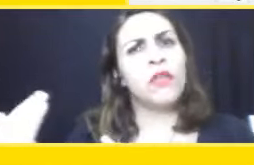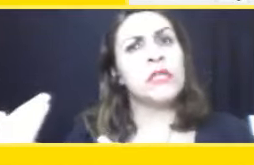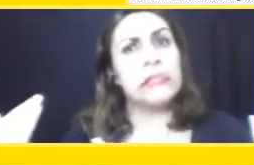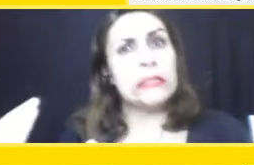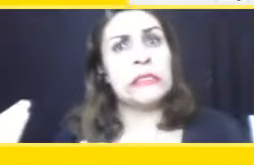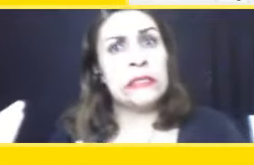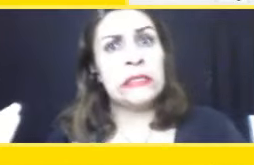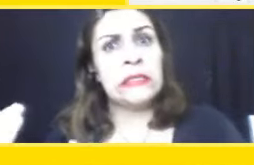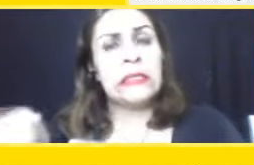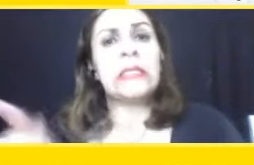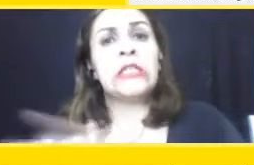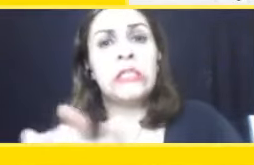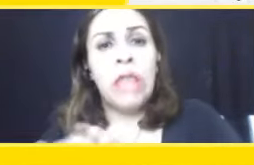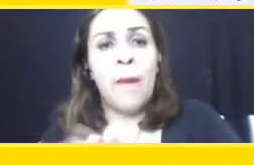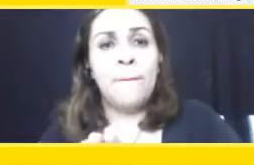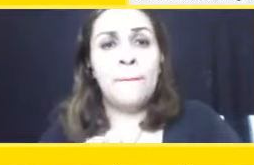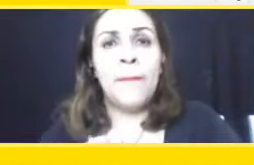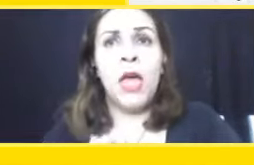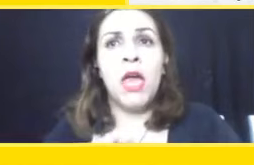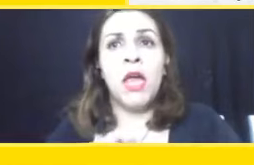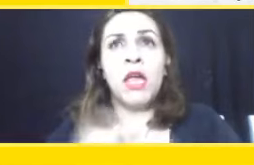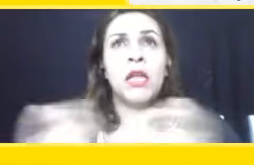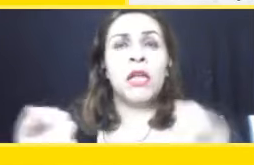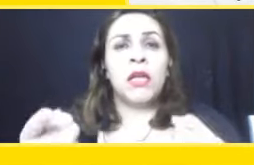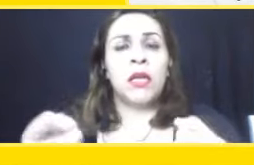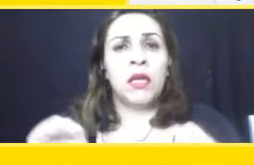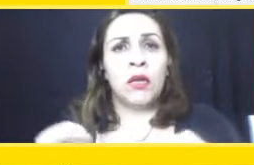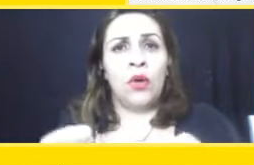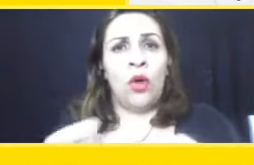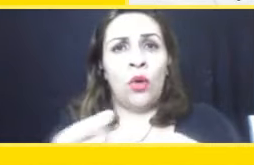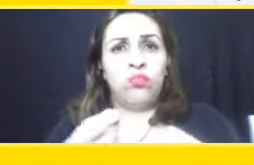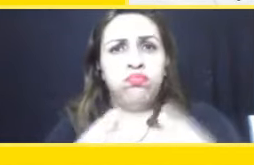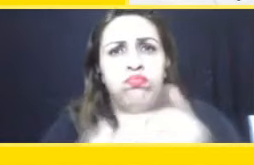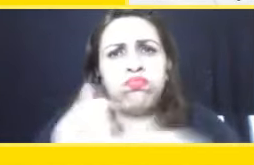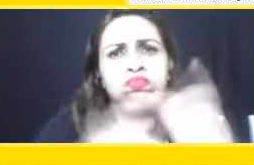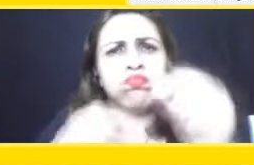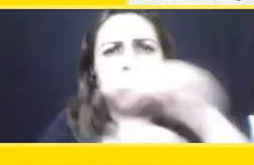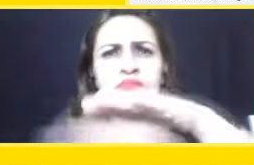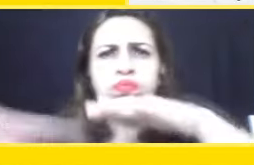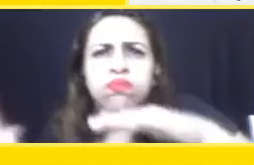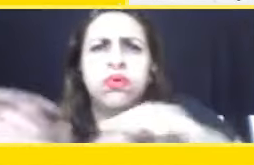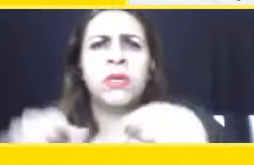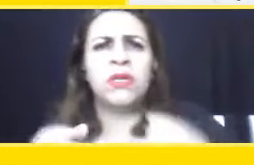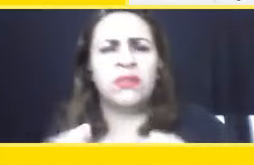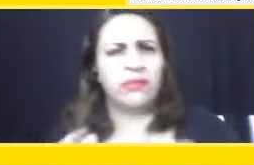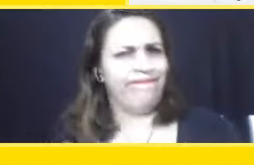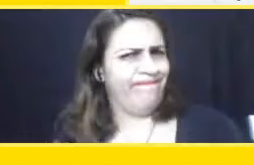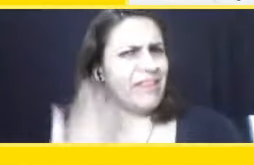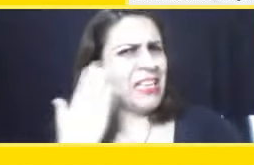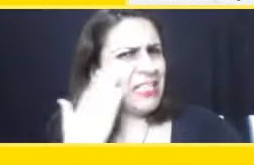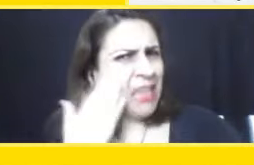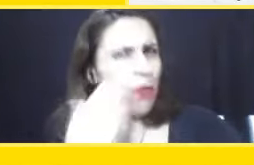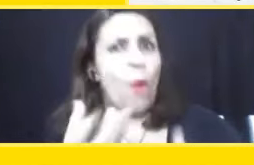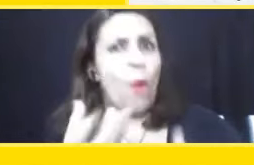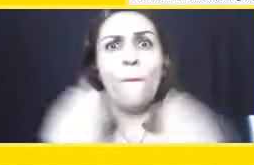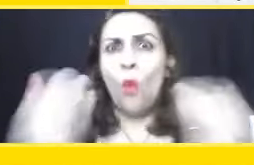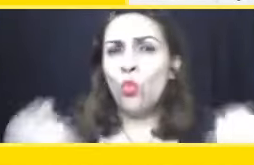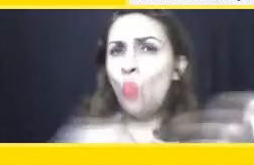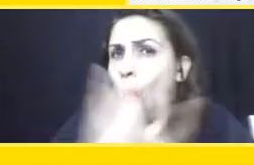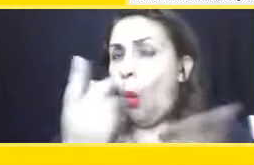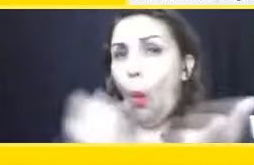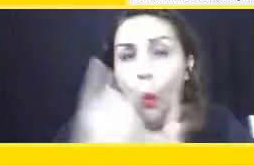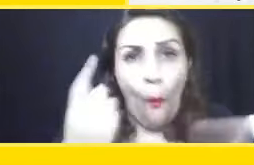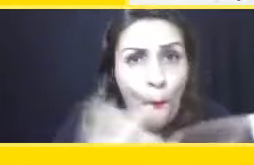também da rede aí do comércio, porque nós sabemos que vários comerciantes compraram, né,